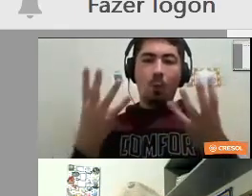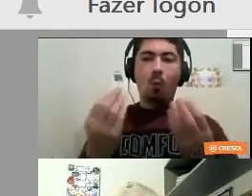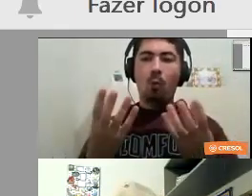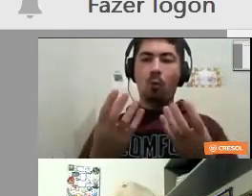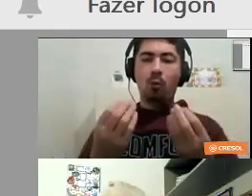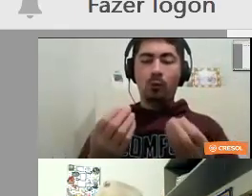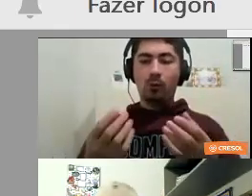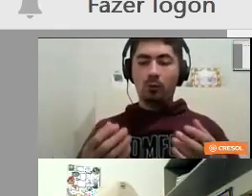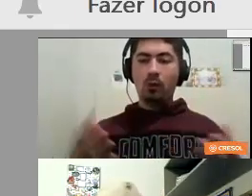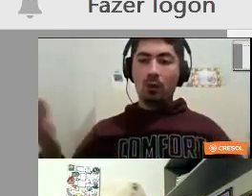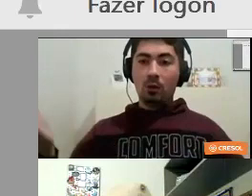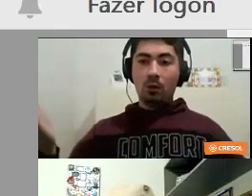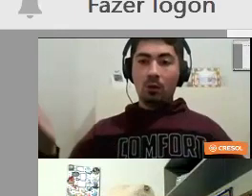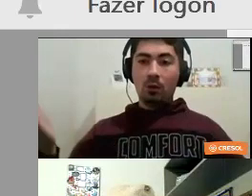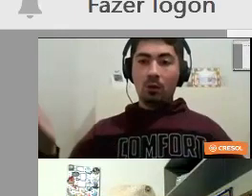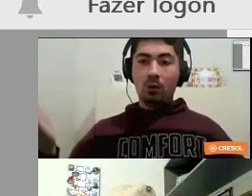Hoje, nós atingimos